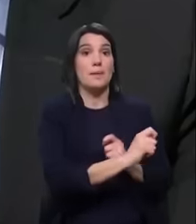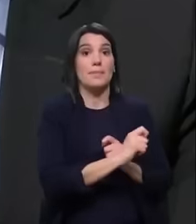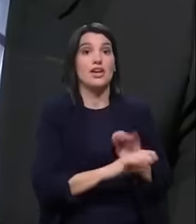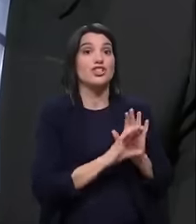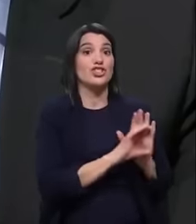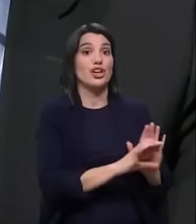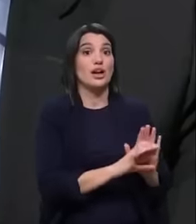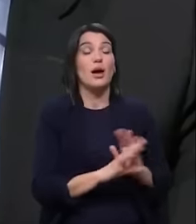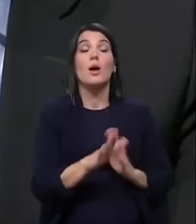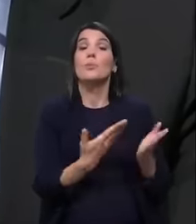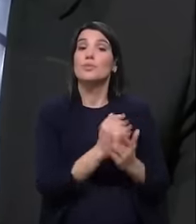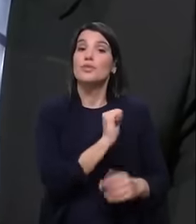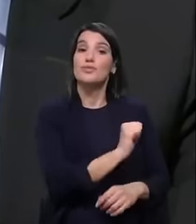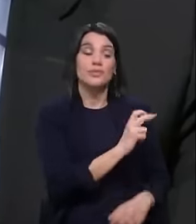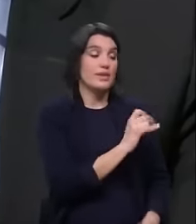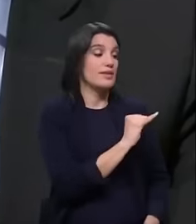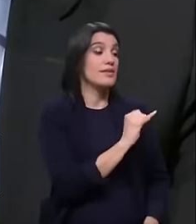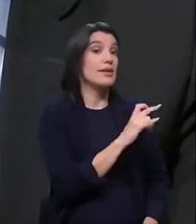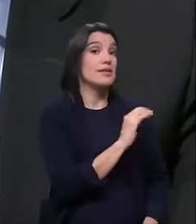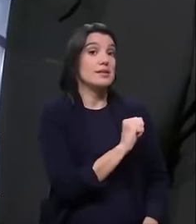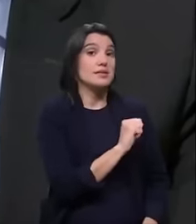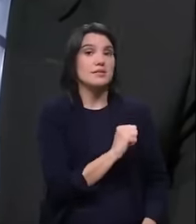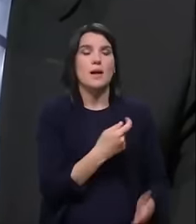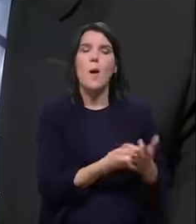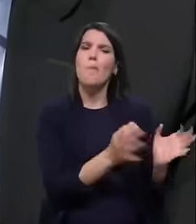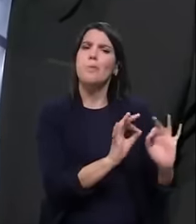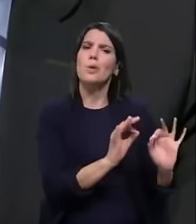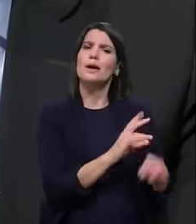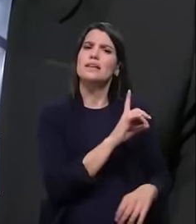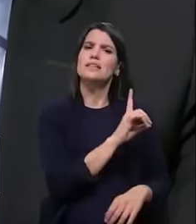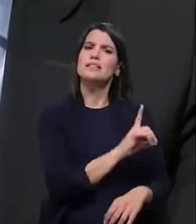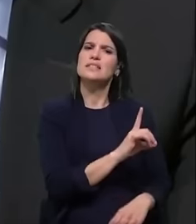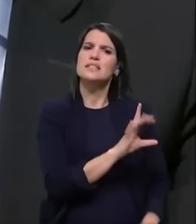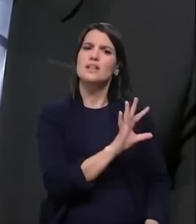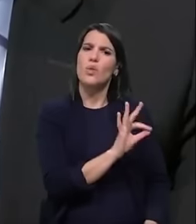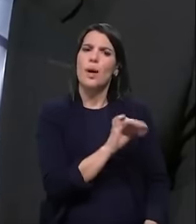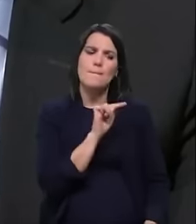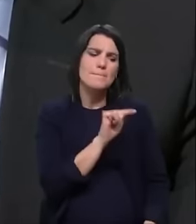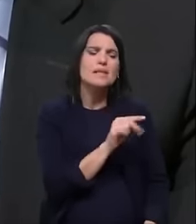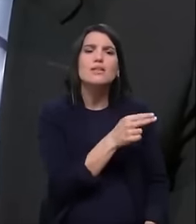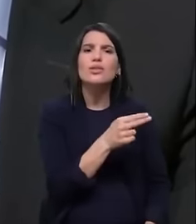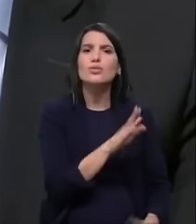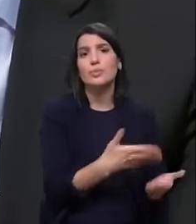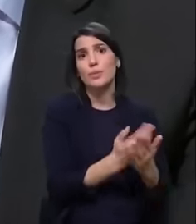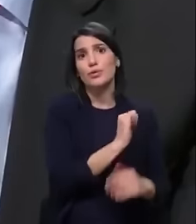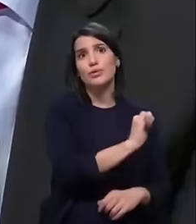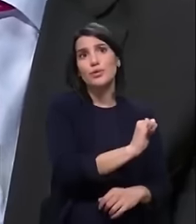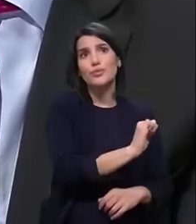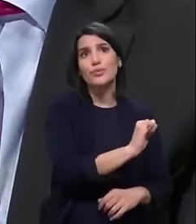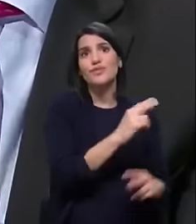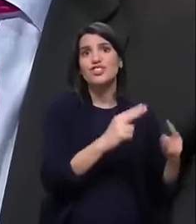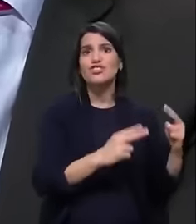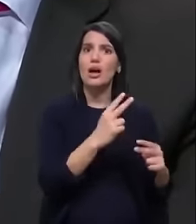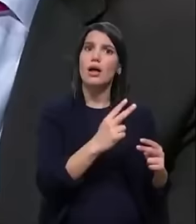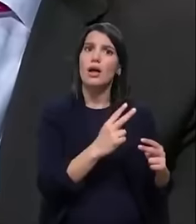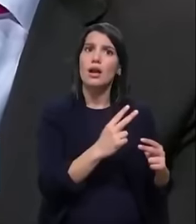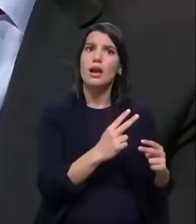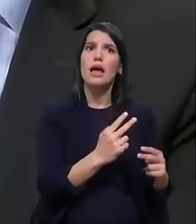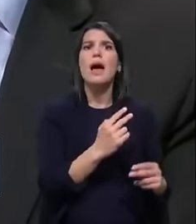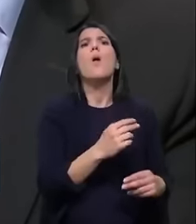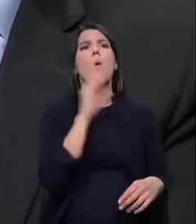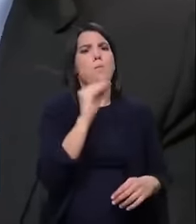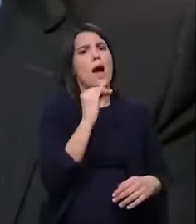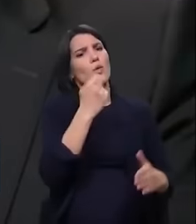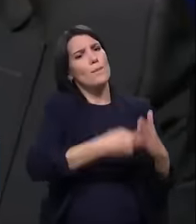A sua proposta para o IRS tem uma borla de 64 mil euros. É esta a sua proposta fiscal. Aí acha que é por isso. Menos impostos para a